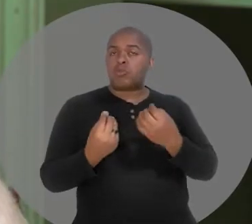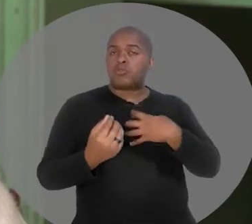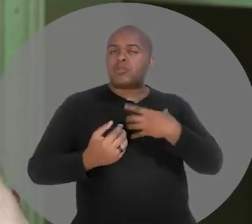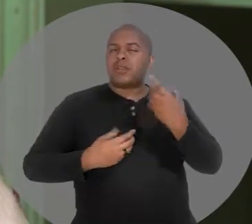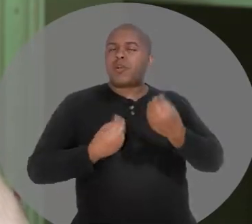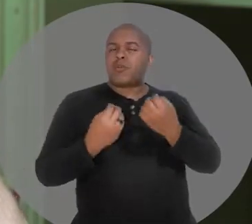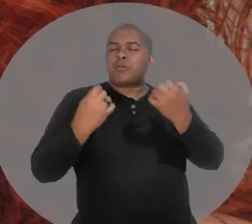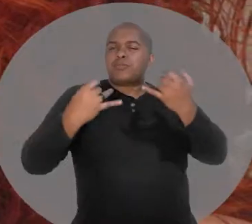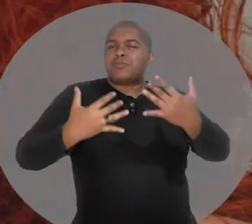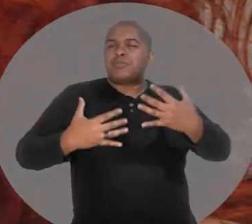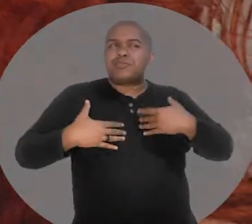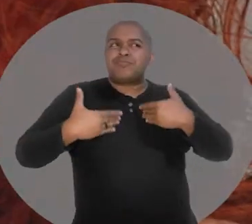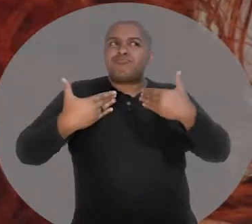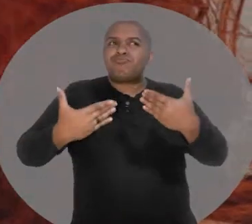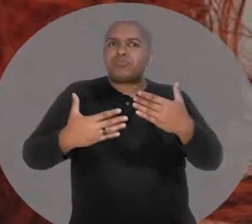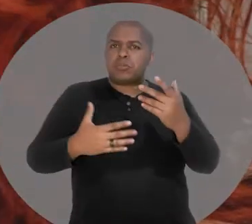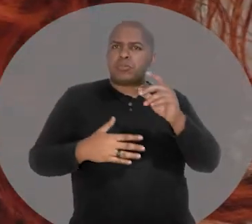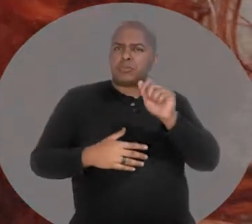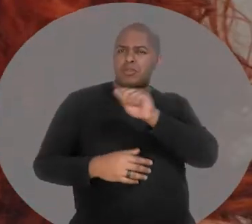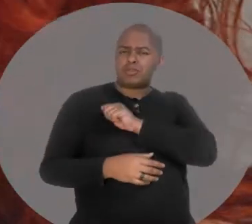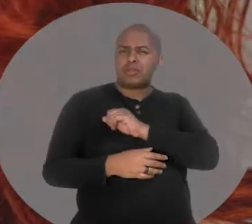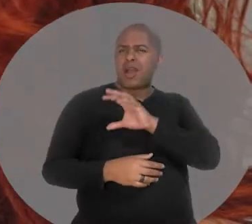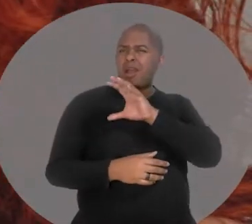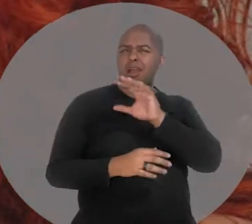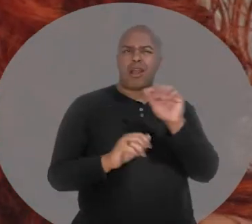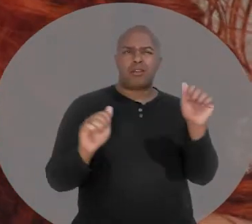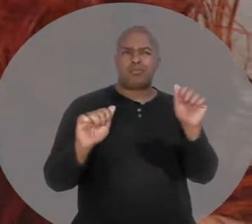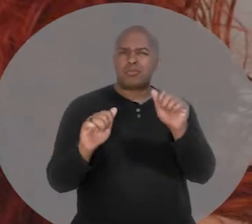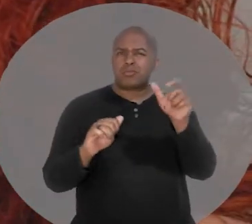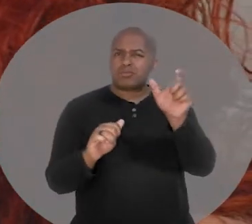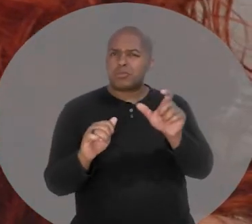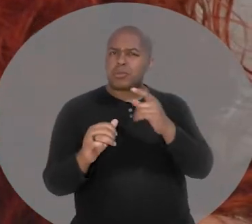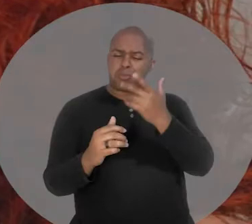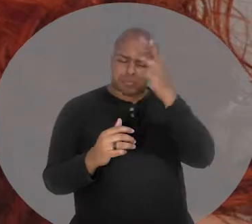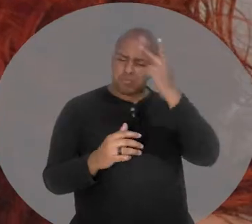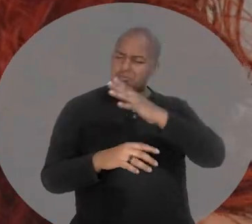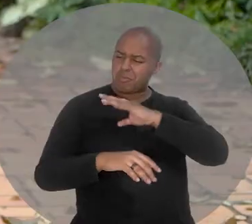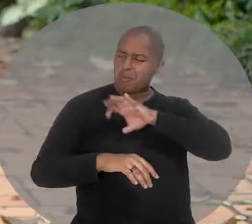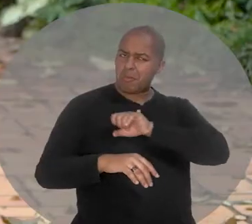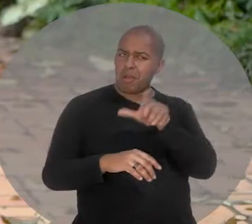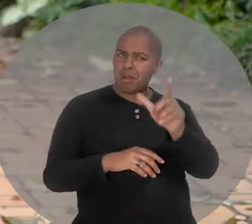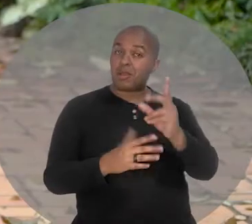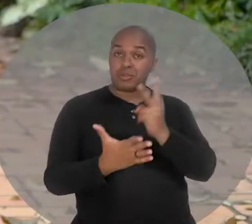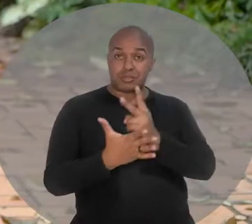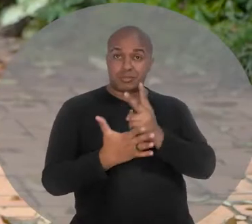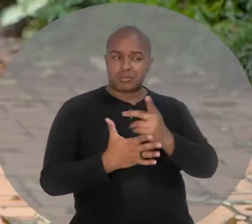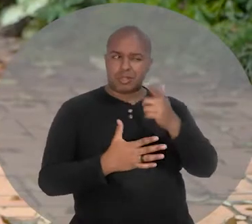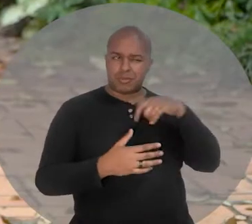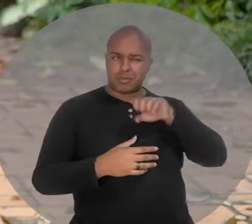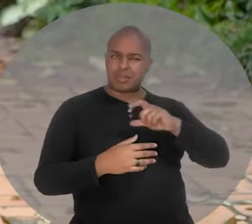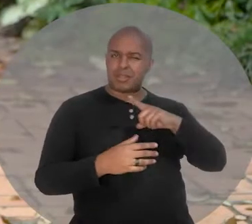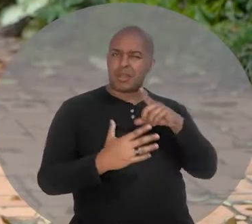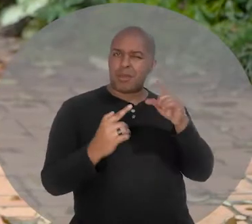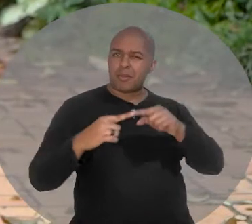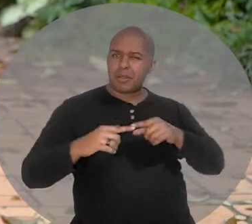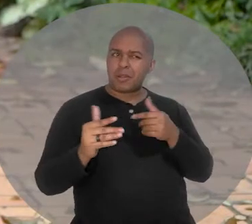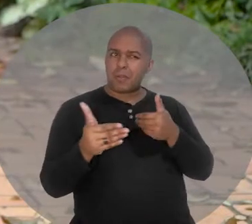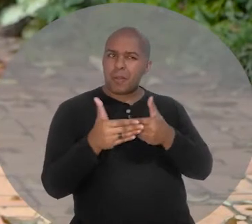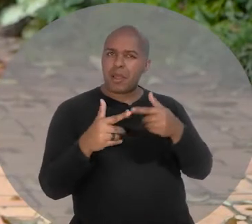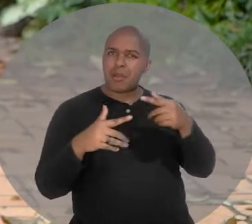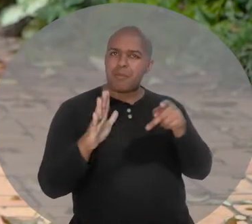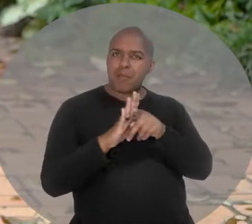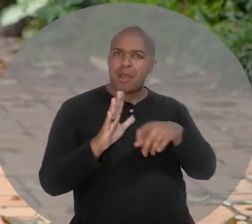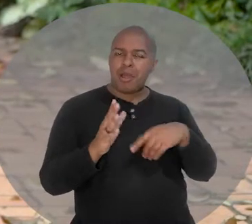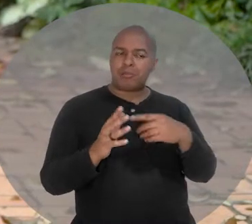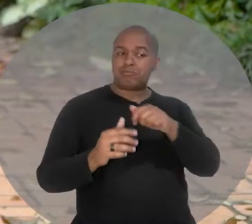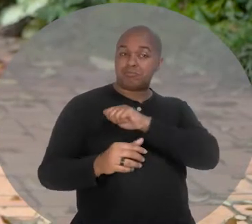ser. Os alunos adoravam ela era muito querida. E a minha mãe sempre teve uma questão muito